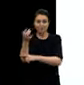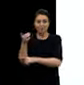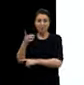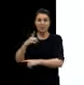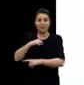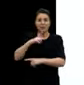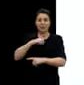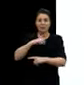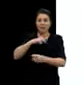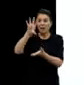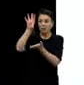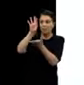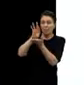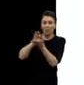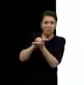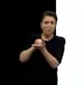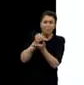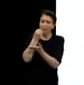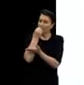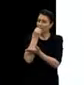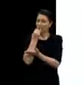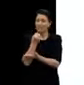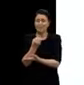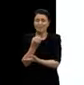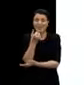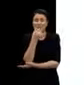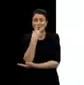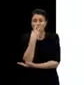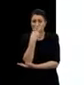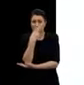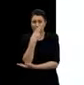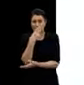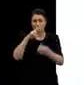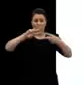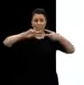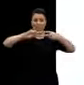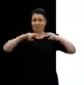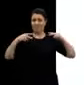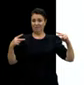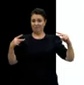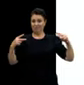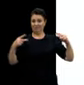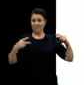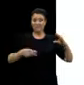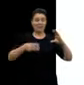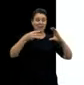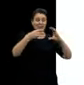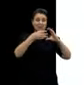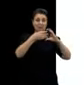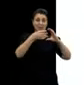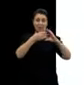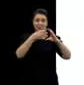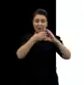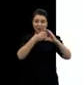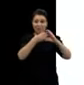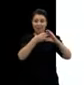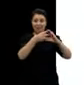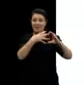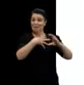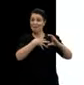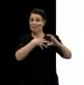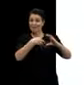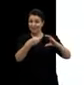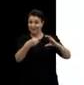cópia idêntica do DNA. Aqui a gente pode ver que as células filhas, as células que vão